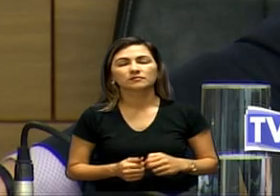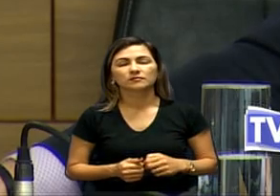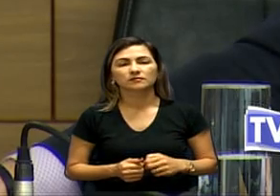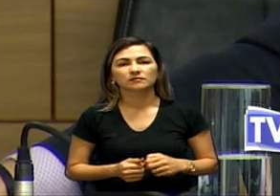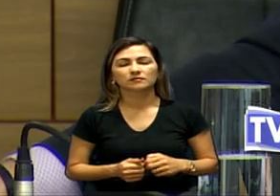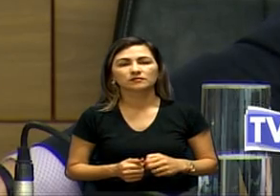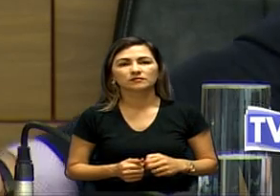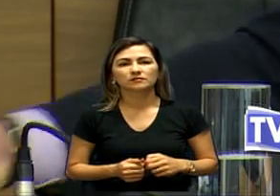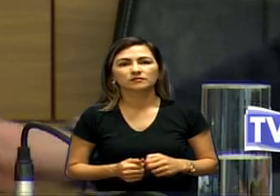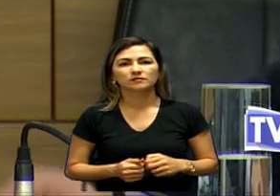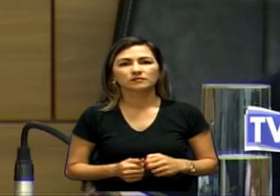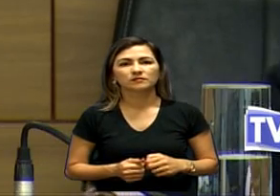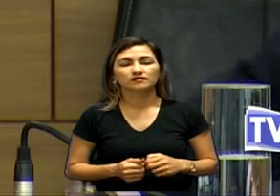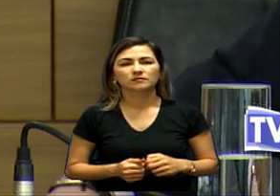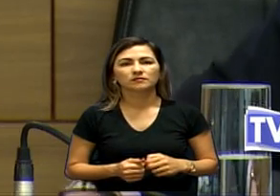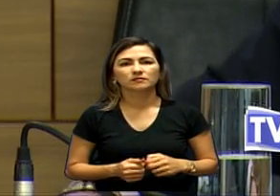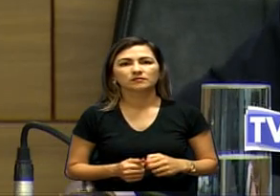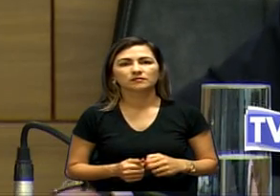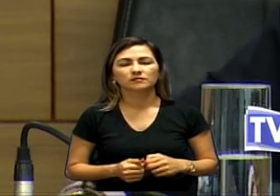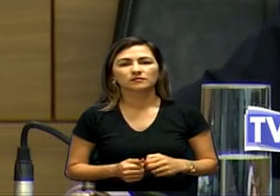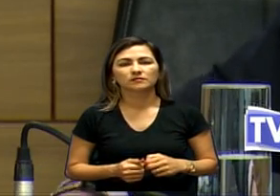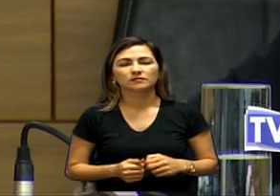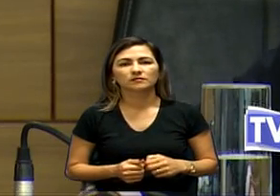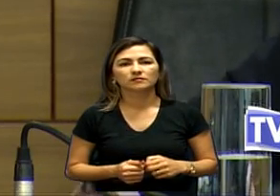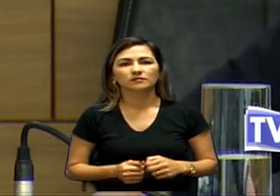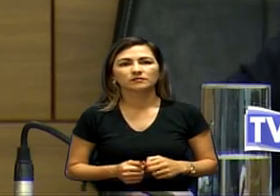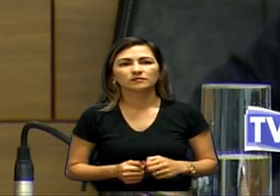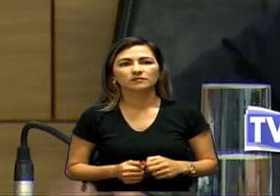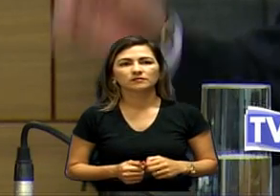Vereador... Eu.